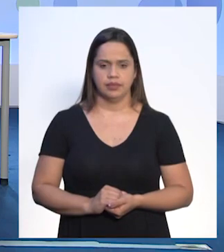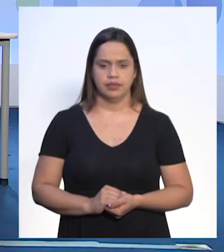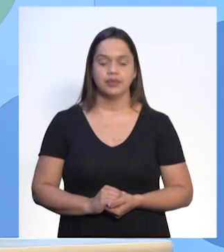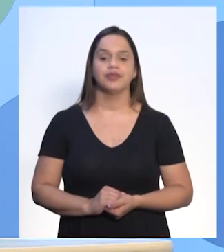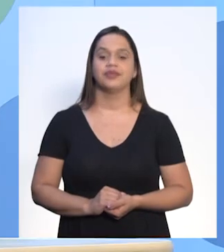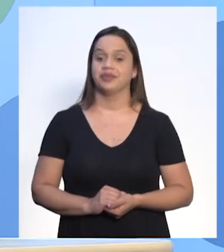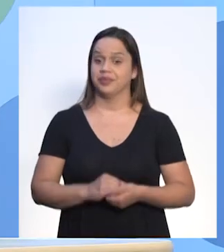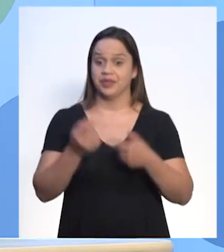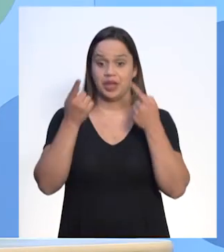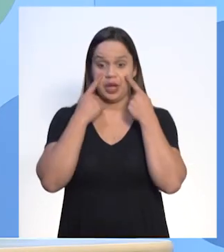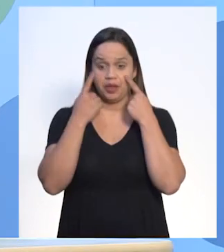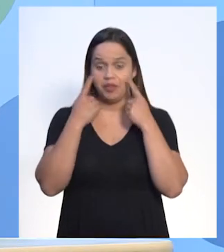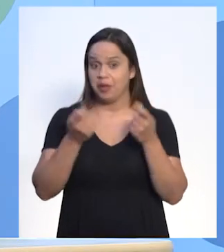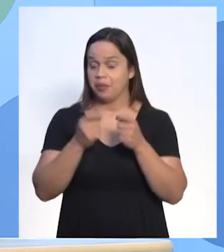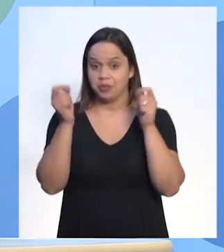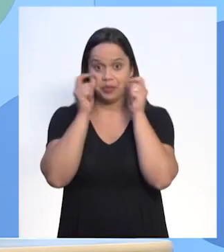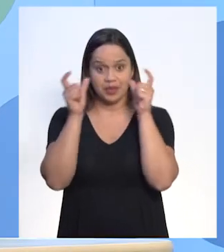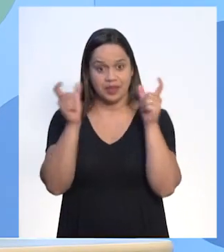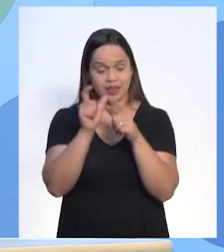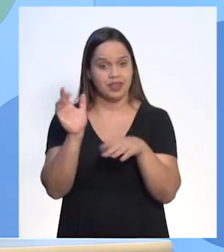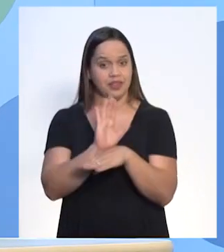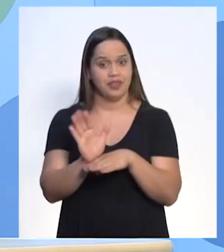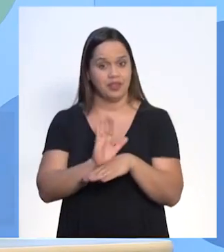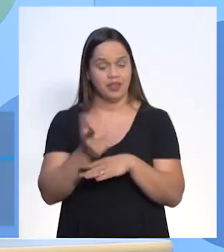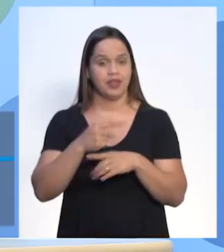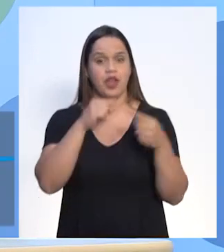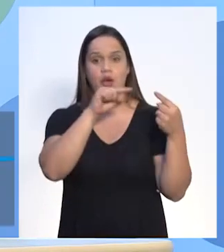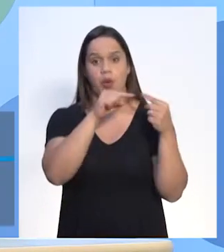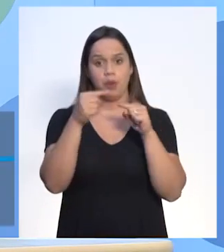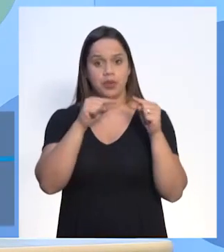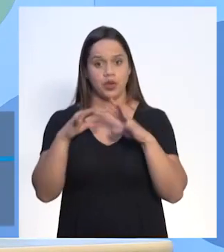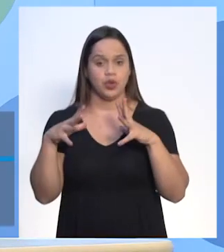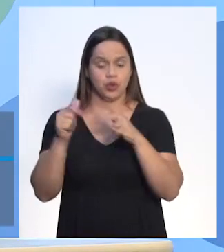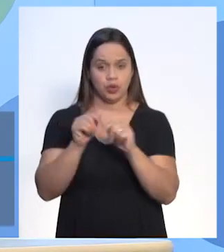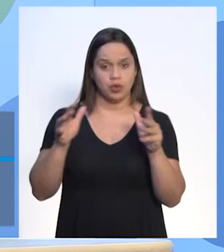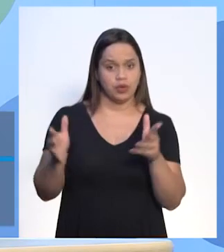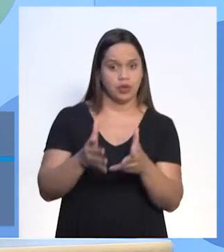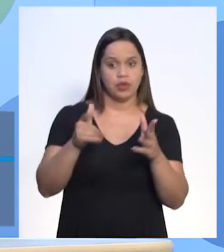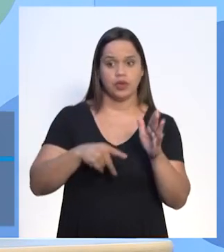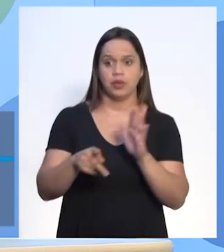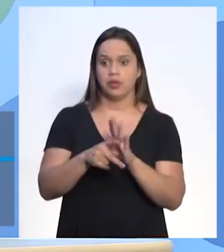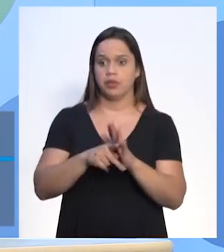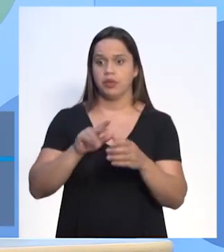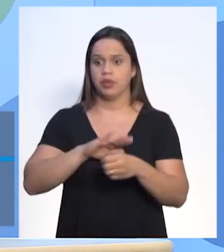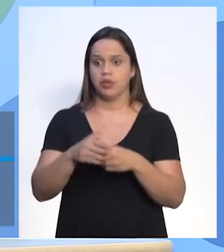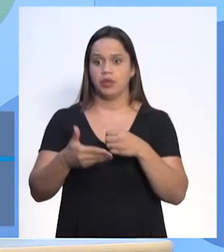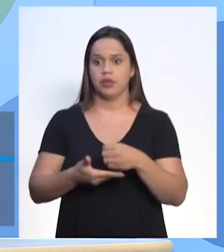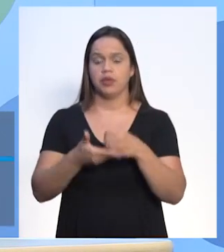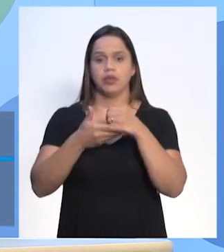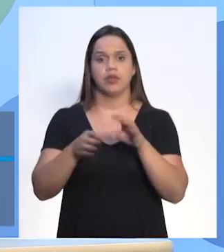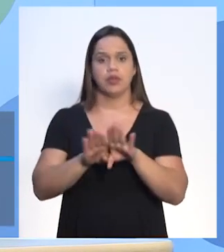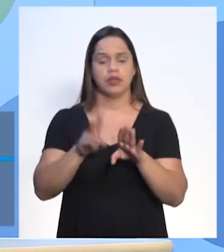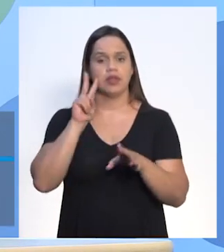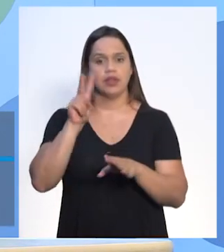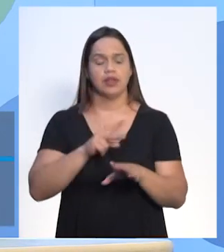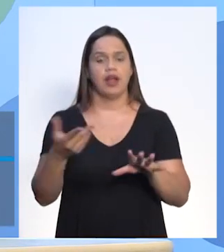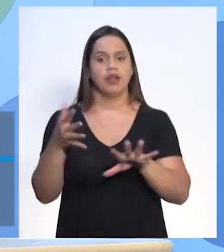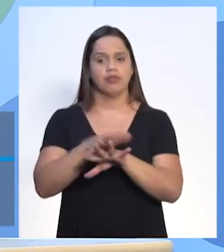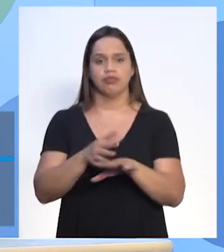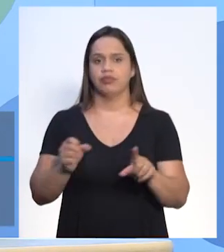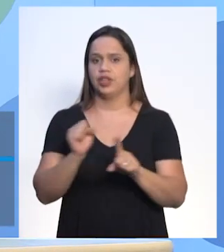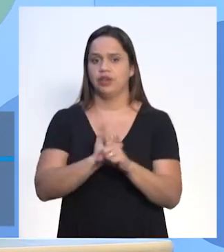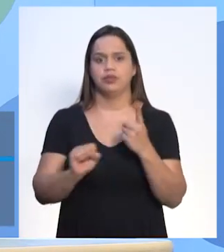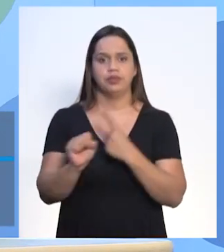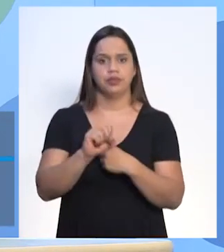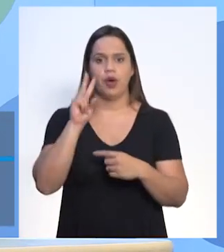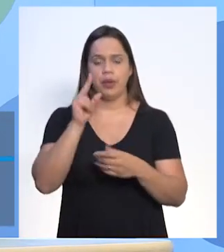Muito interessante aí esse vídeo, né? Combinando aí as ações em prol do meio ambiente e também da inclusão social. Com base